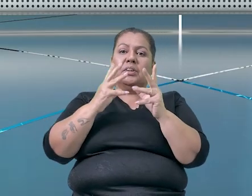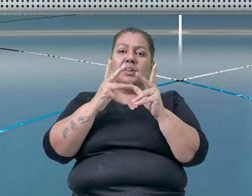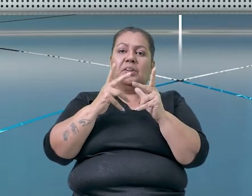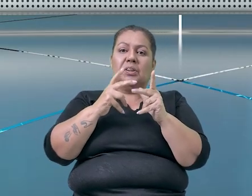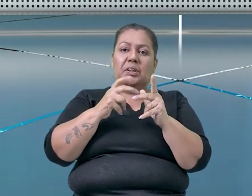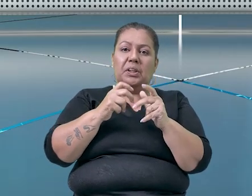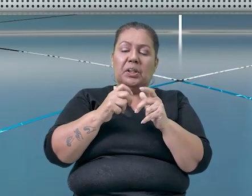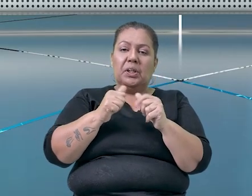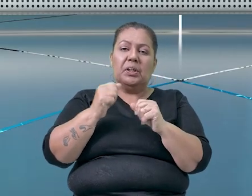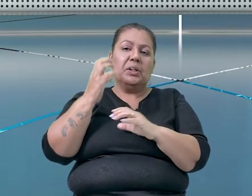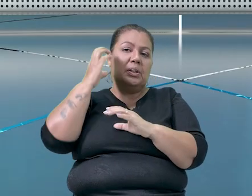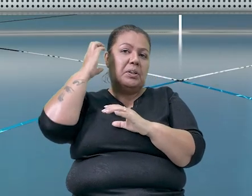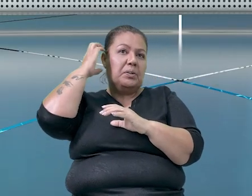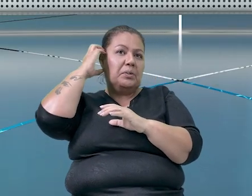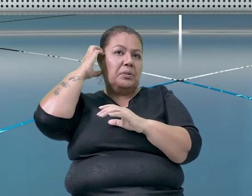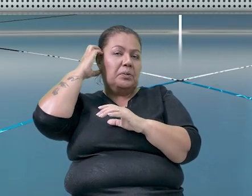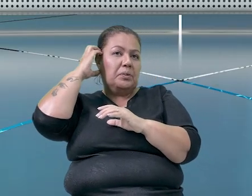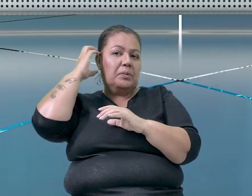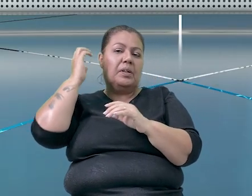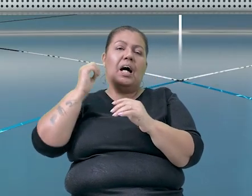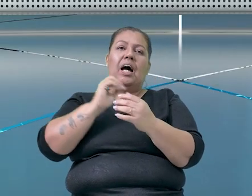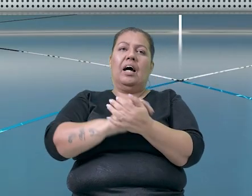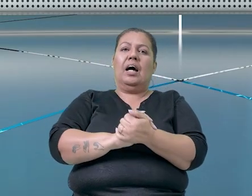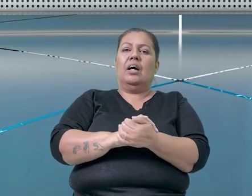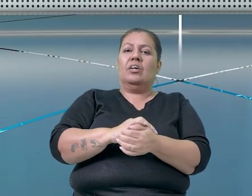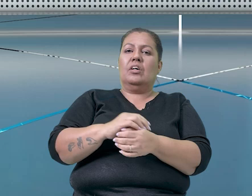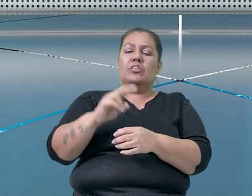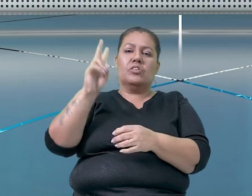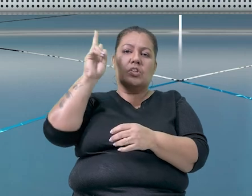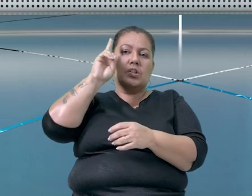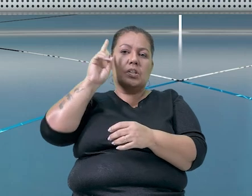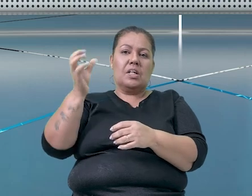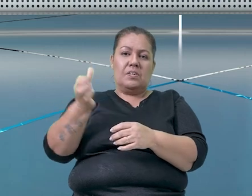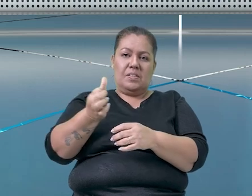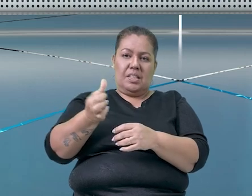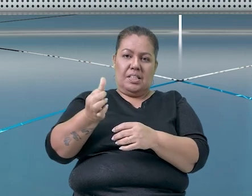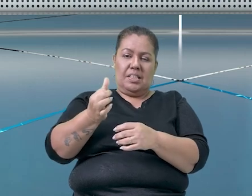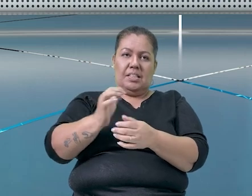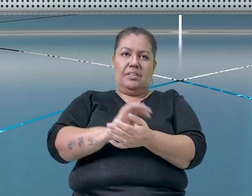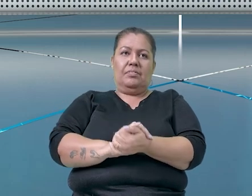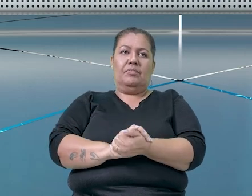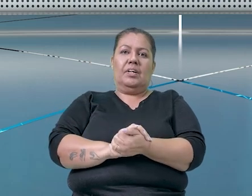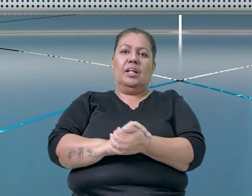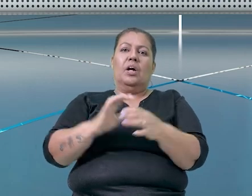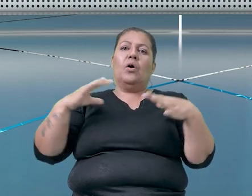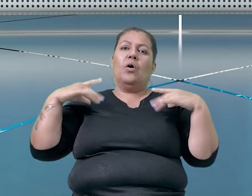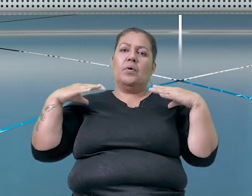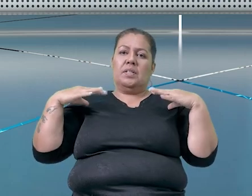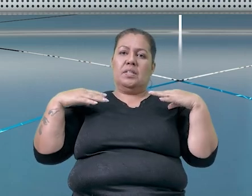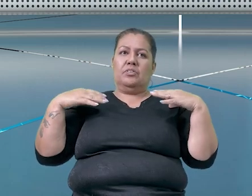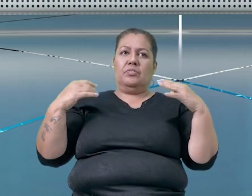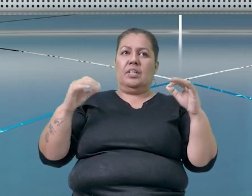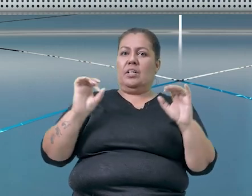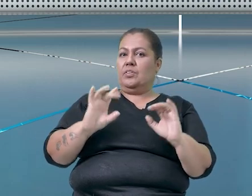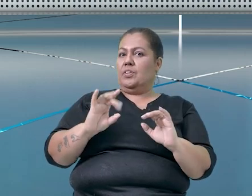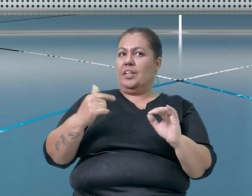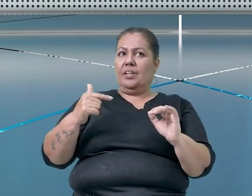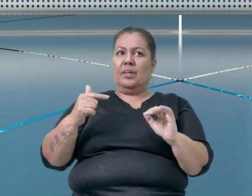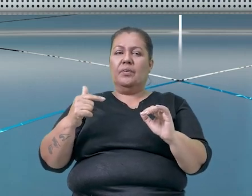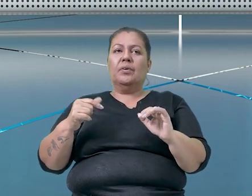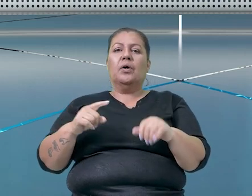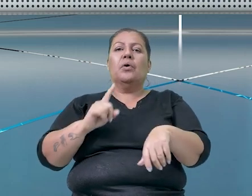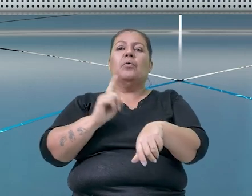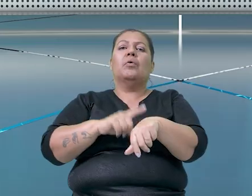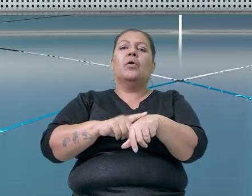as emissoras de radiodifusão brasileiras de segunda a sexta-feira, com exceção de feriados. O horário de